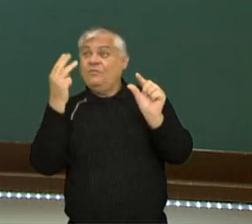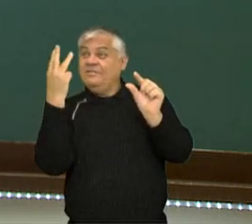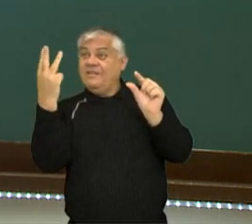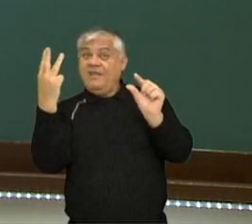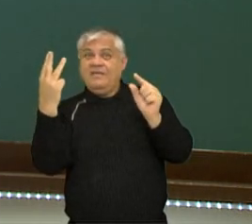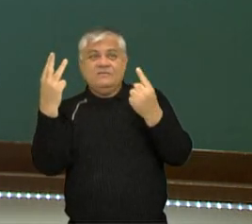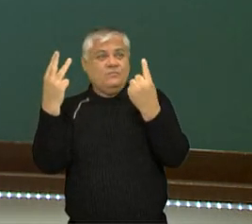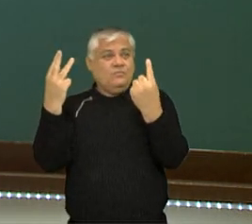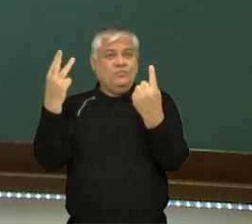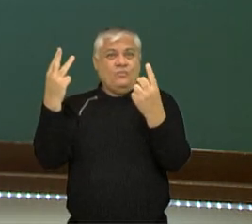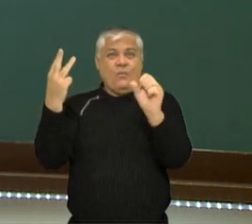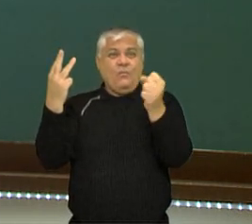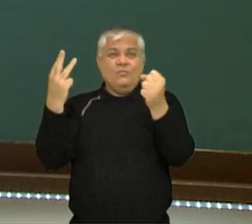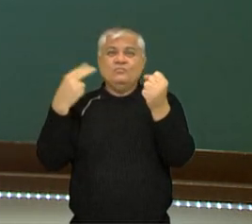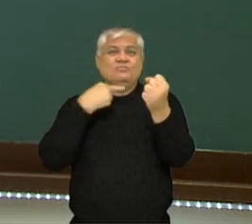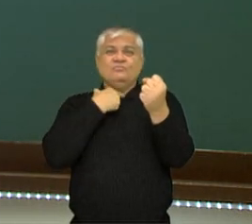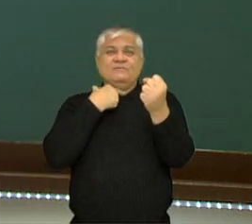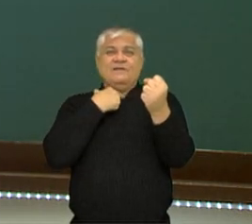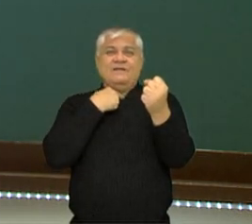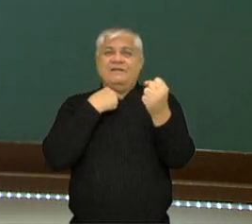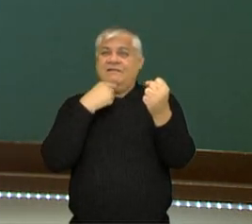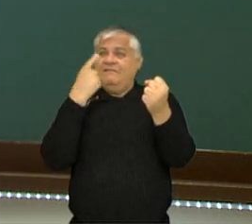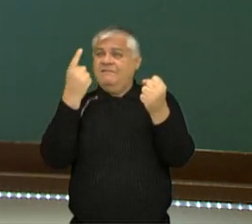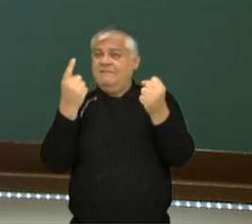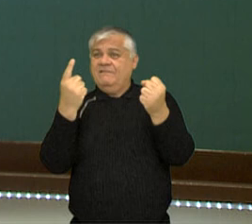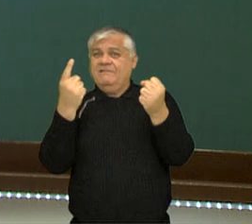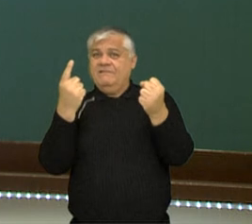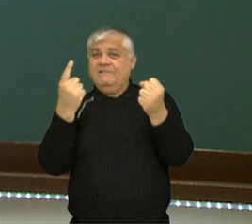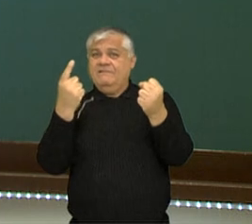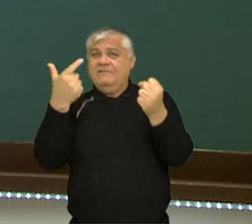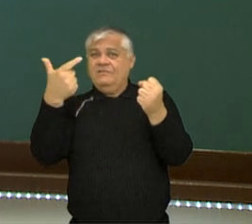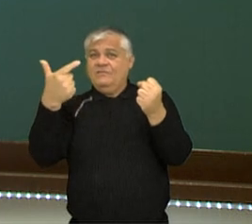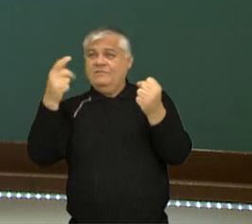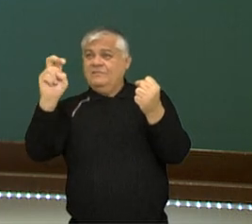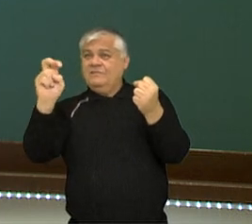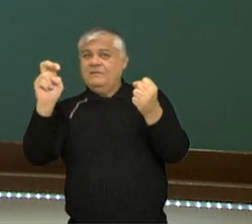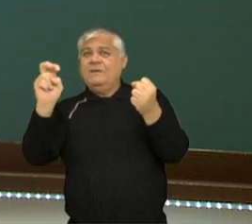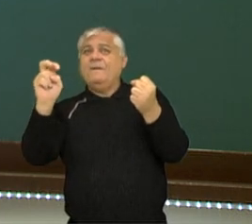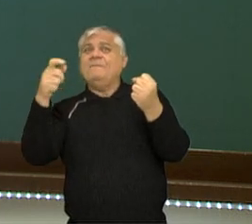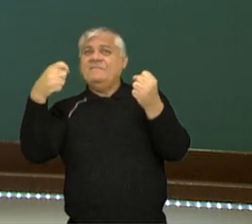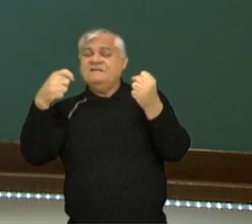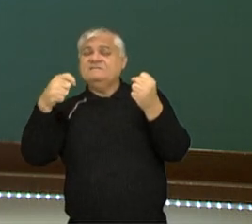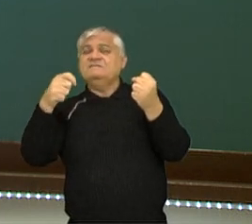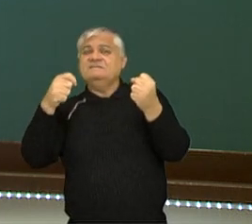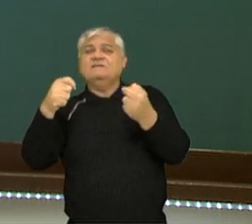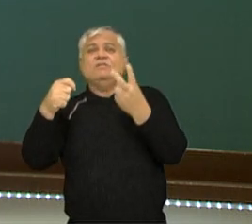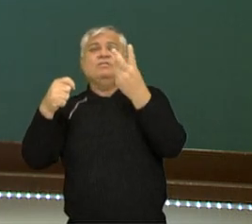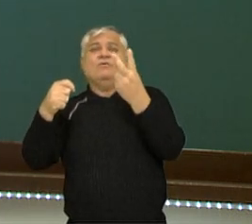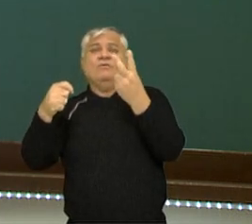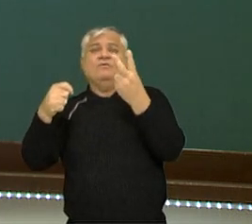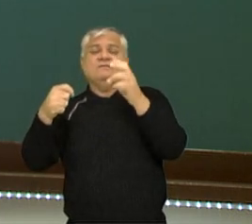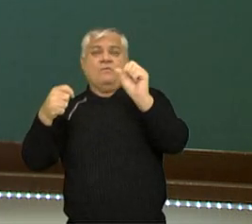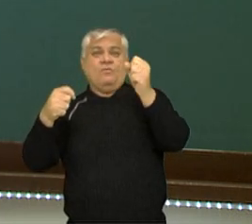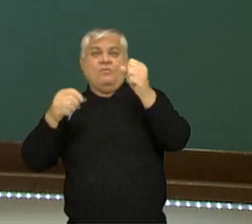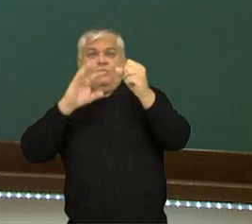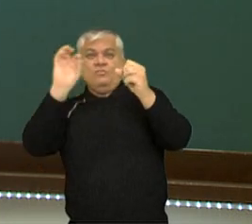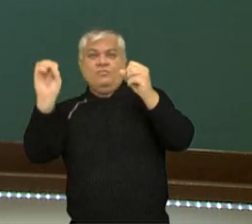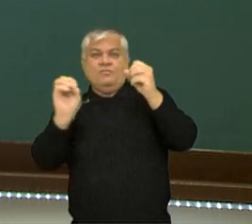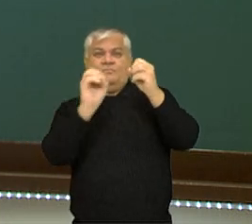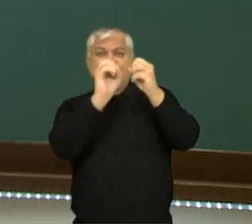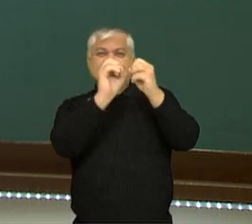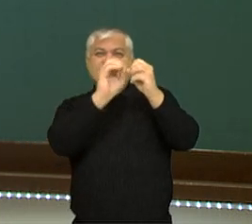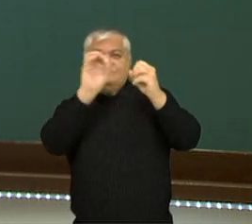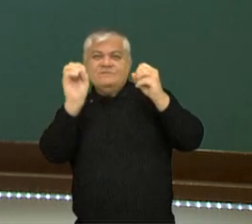dividirmos por 125. Então, nós temos que acrescentar duas casinhas aqui até que esse